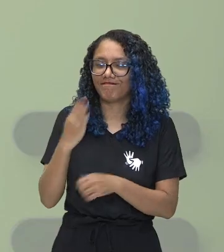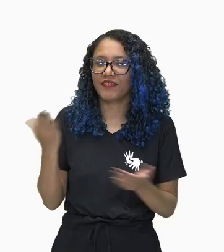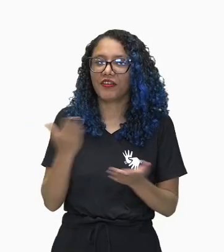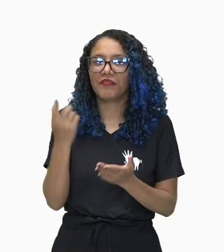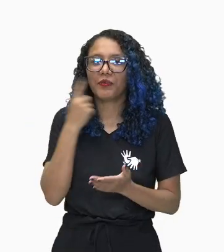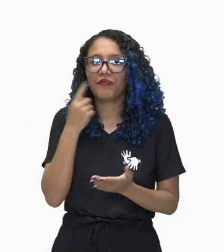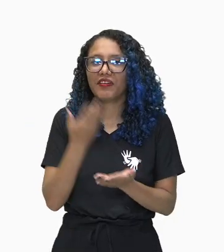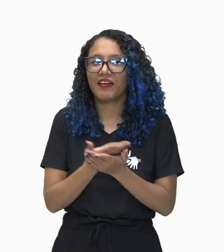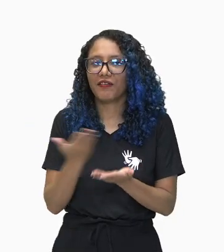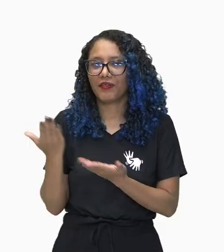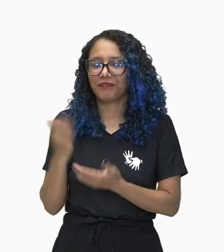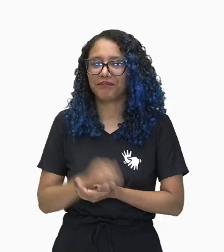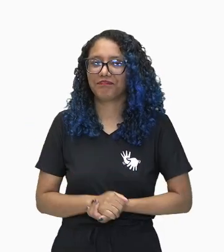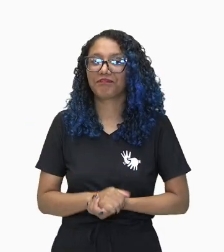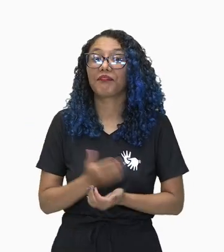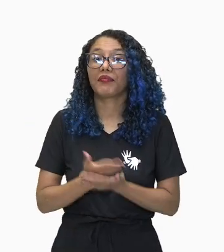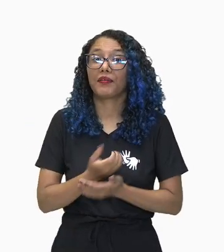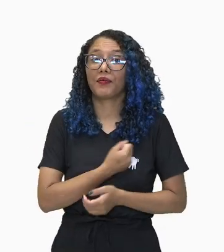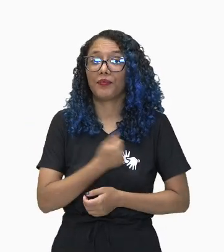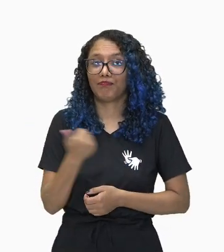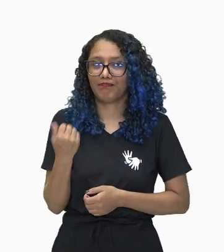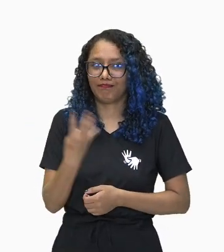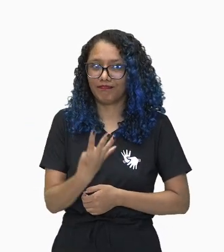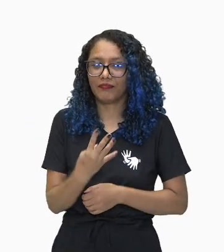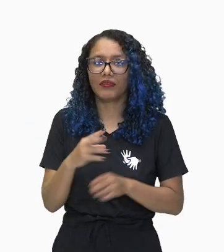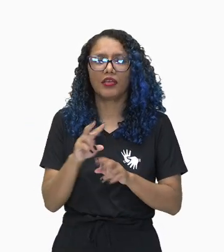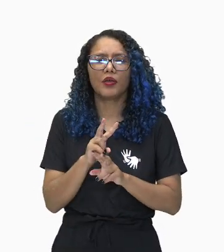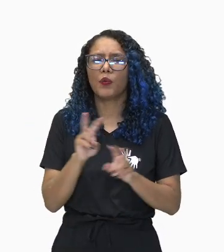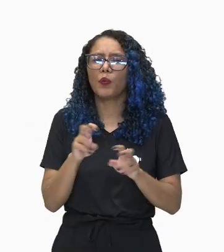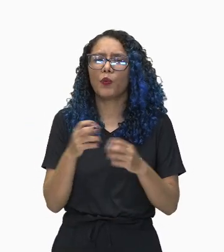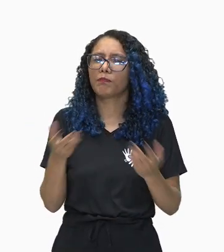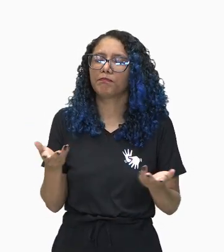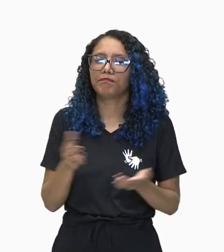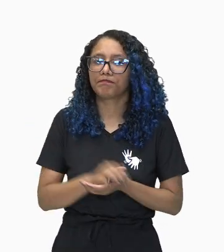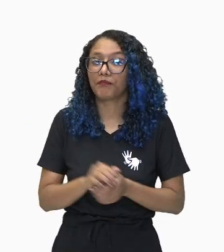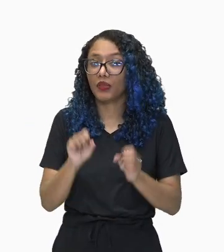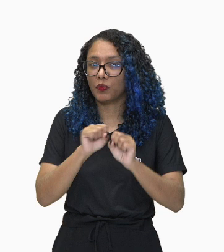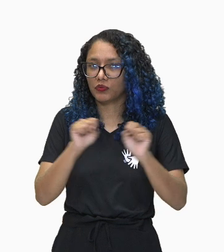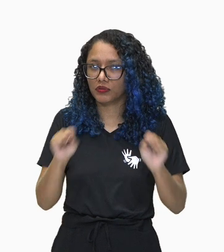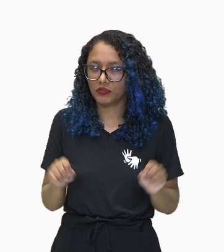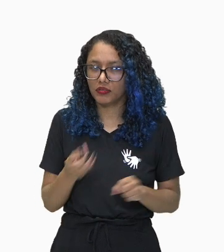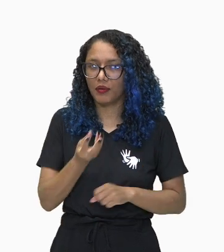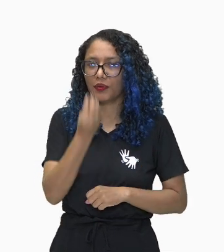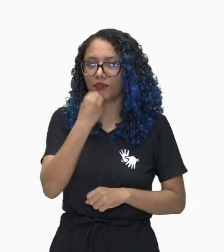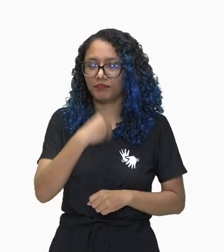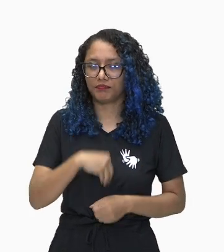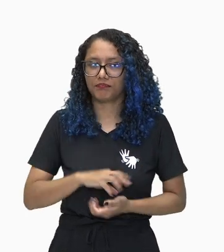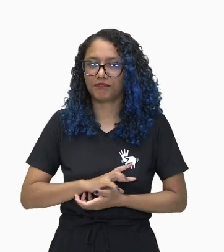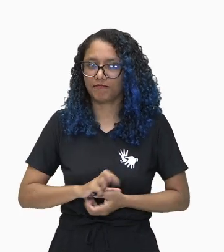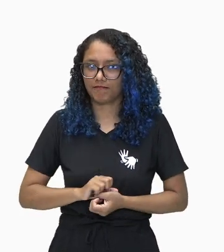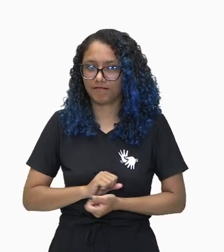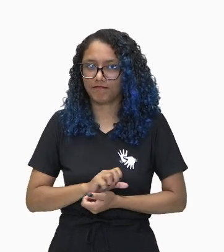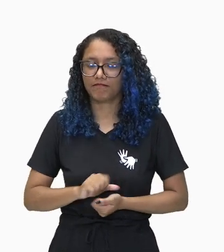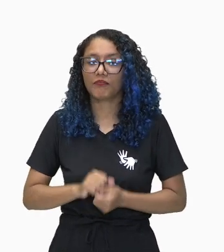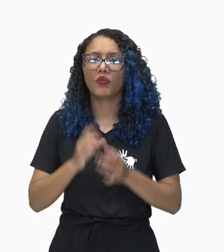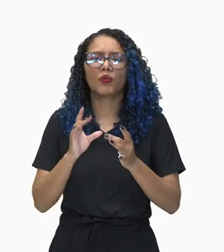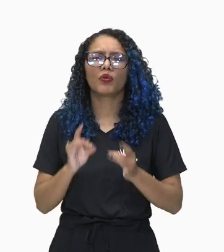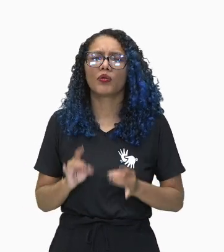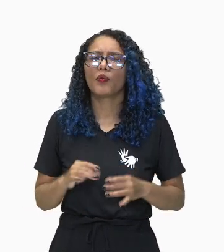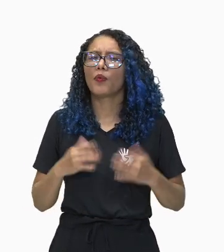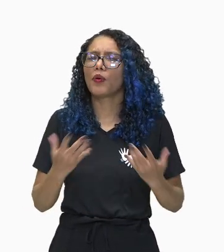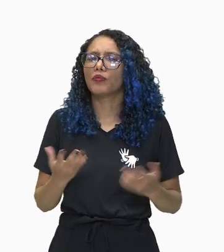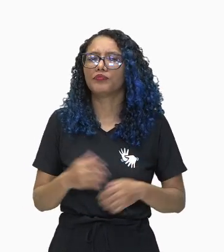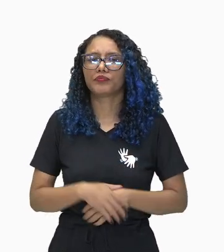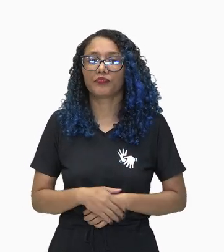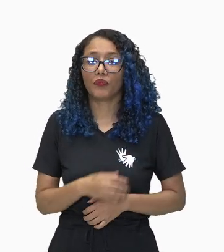de hoje. A aula de hoje, número 14, com objeto de conhecimento sistema digestório, e detalhamento desse